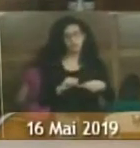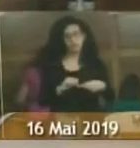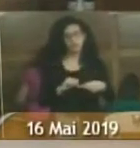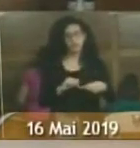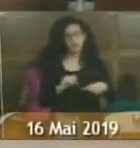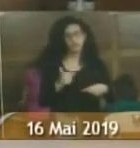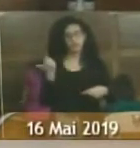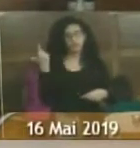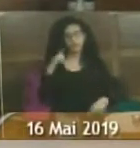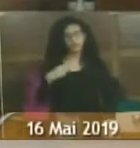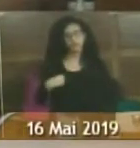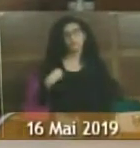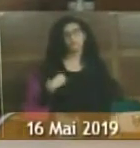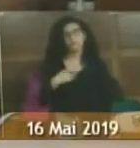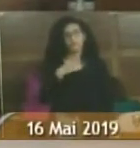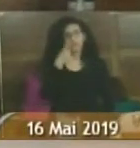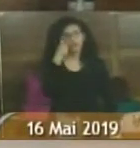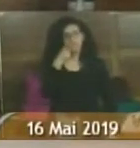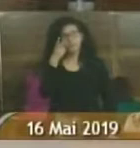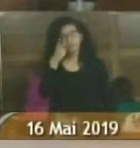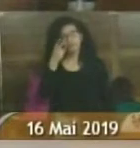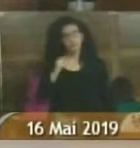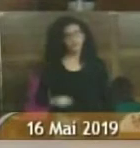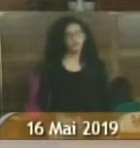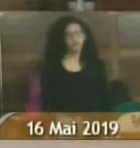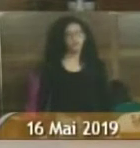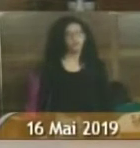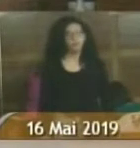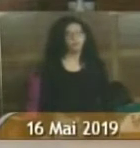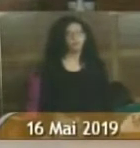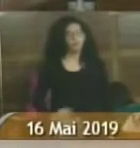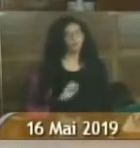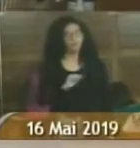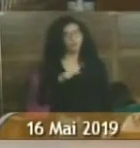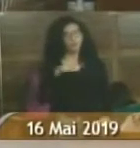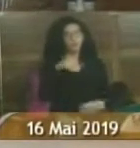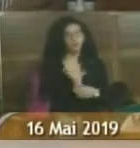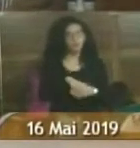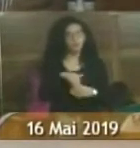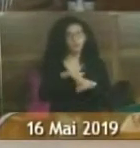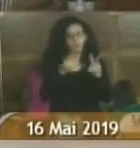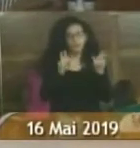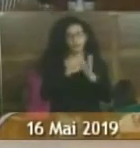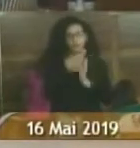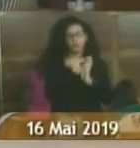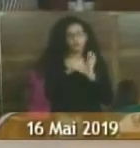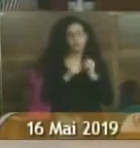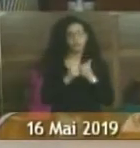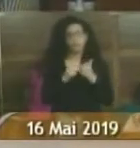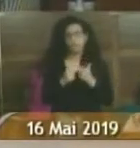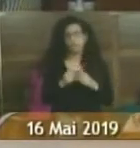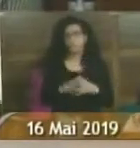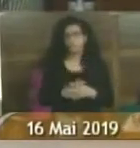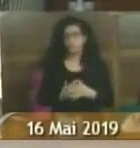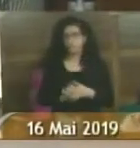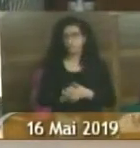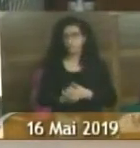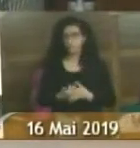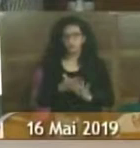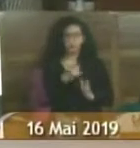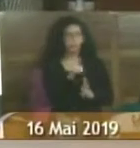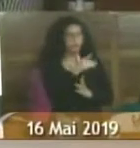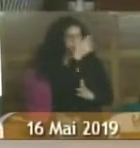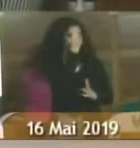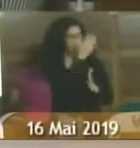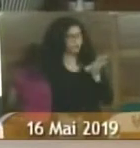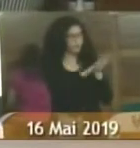feita a recomposição de quórum. Passou-se, então, para a votação das matérias, tendo sido todas elas aprovadas. Não havendo